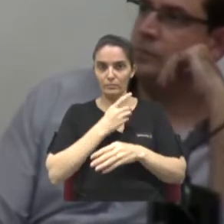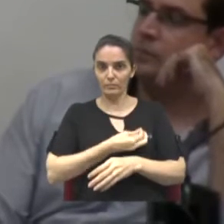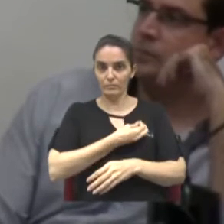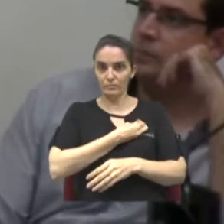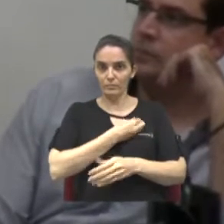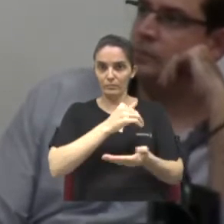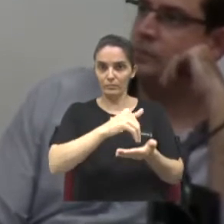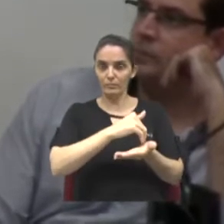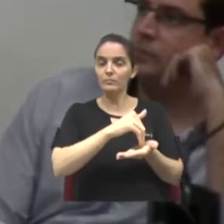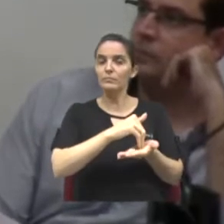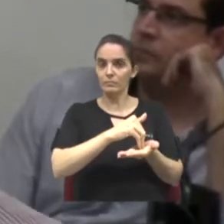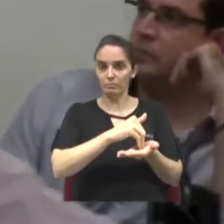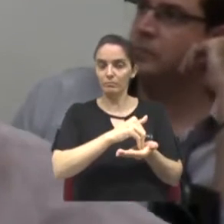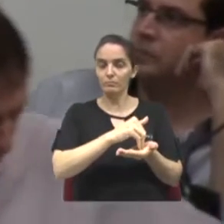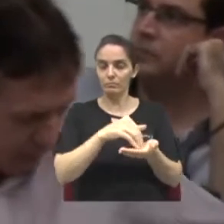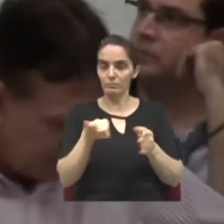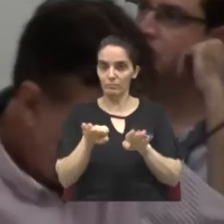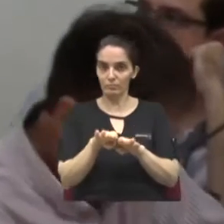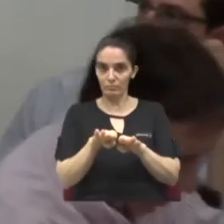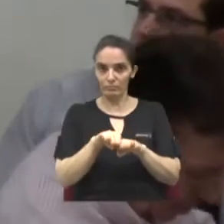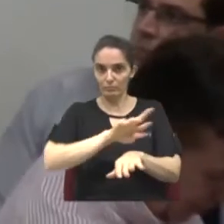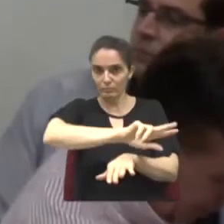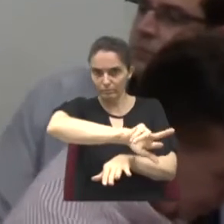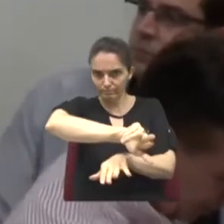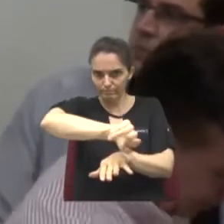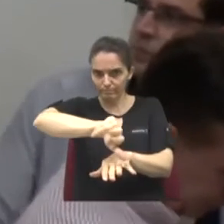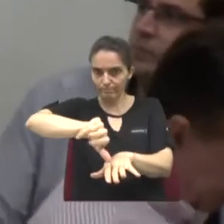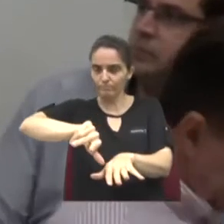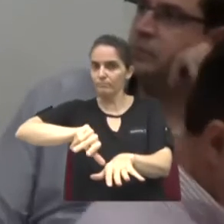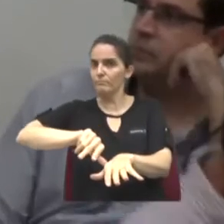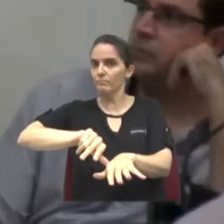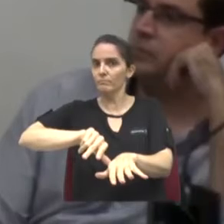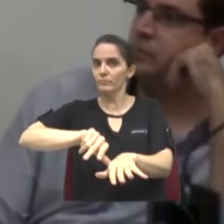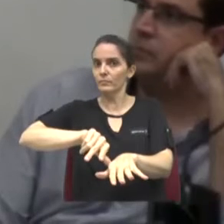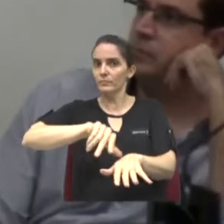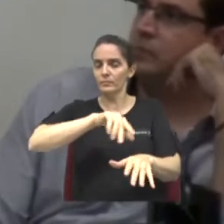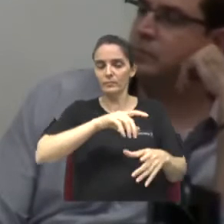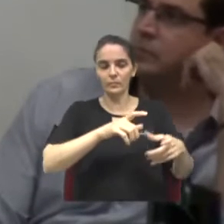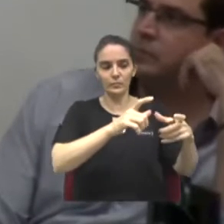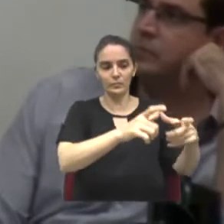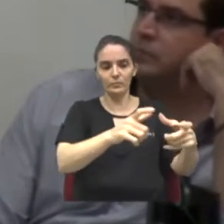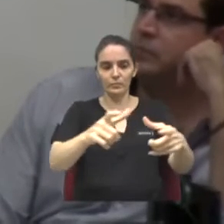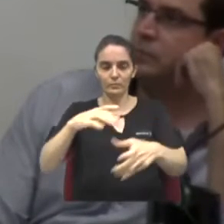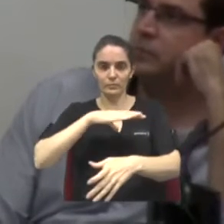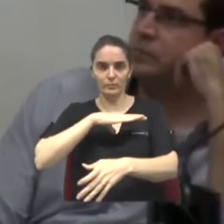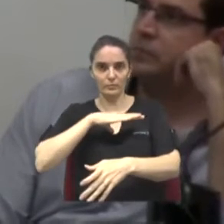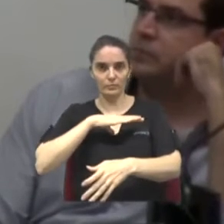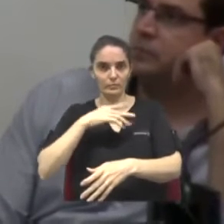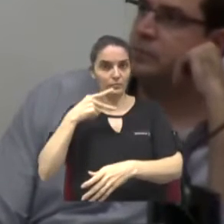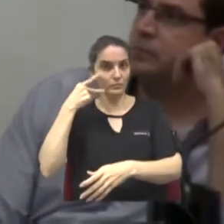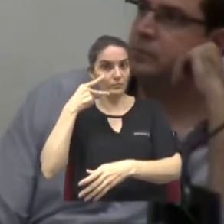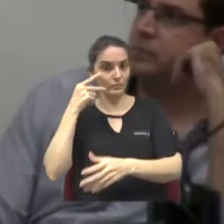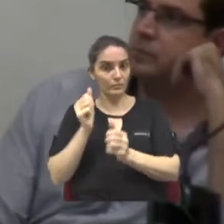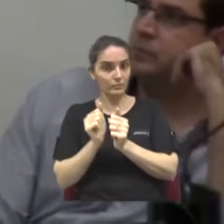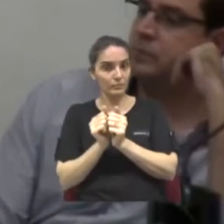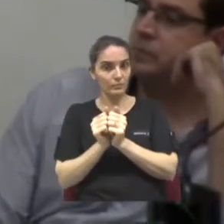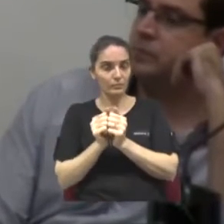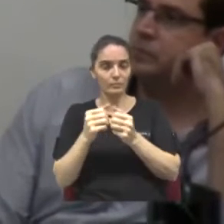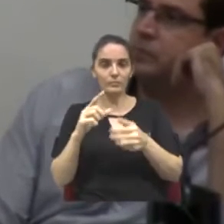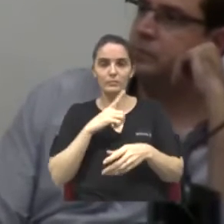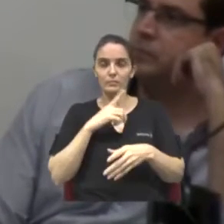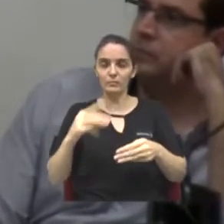do secretário e também várias cidades da região, vários vereadores irão fazer uma